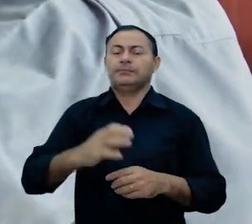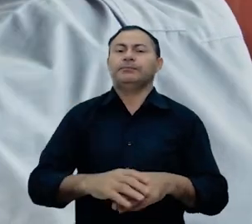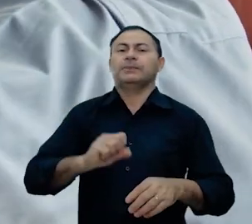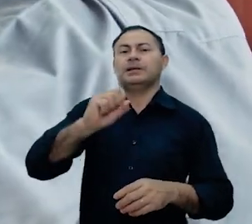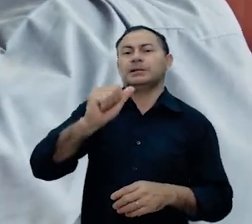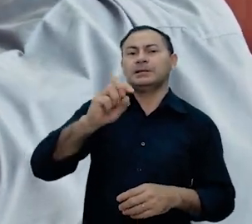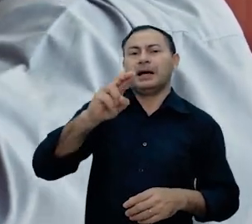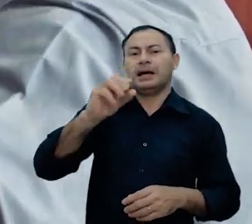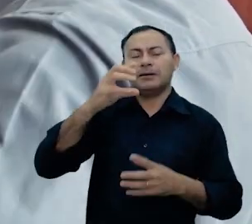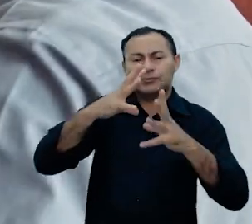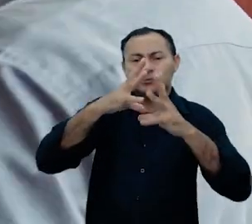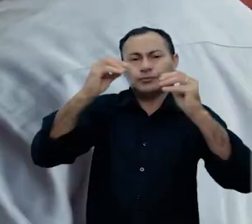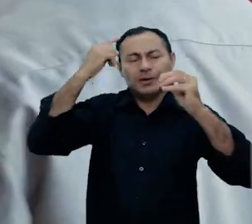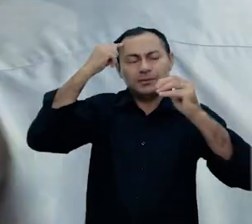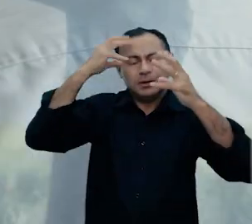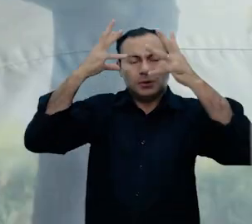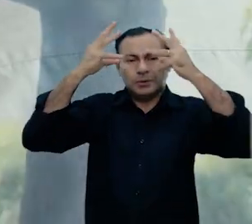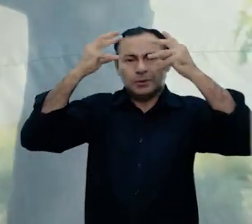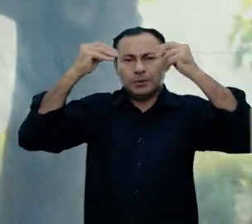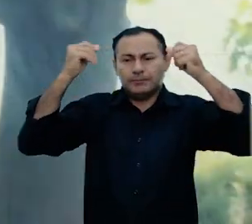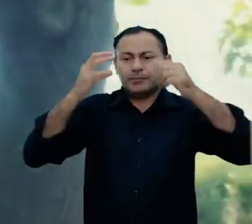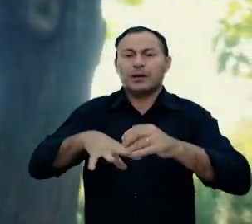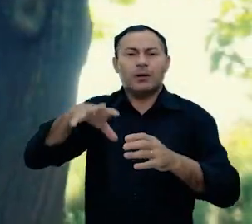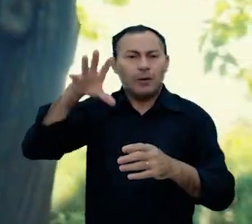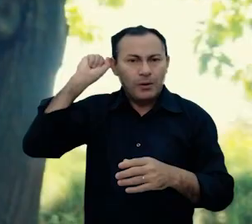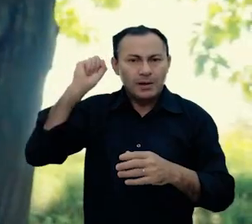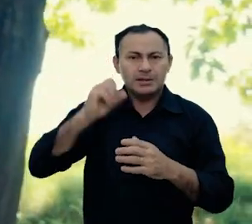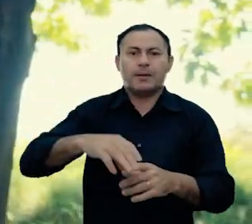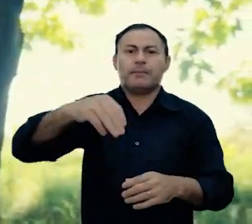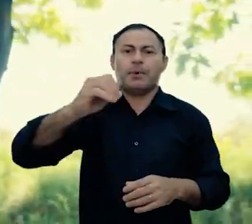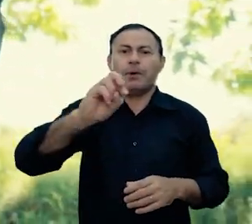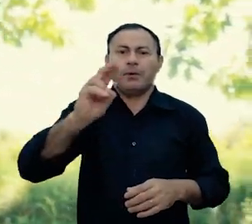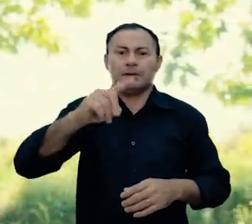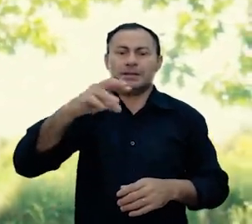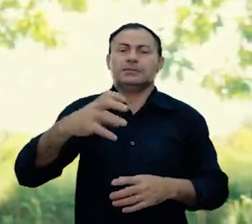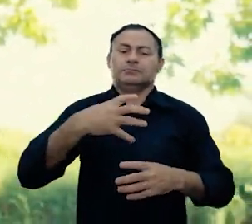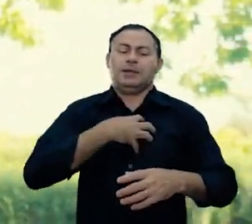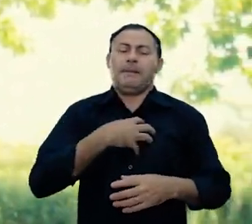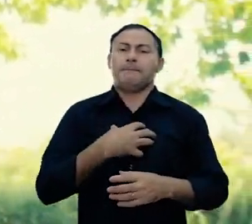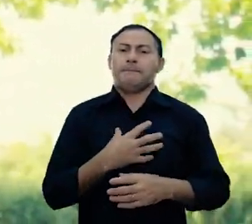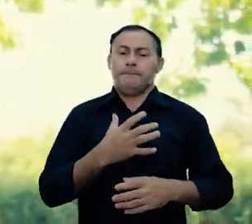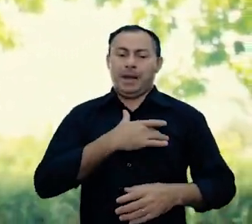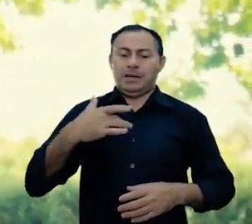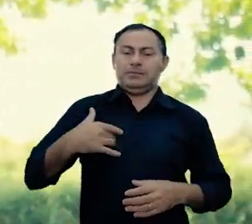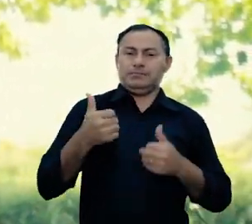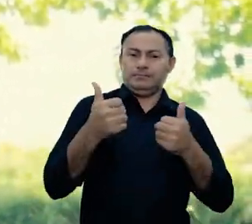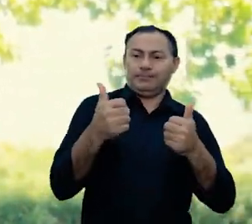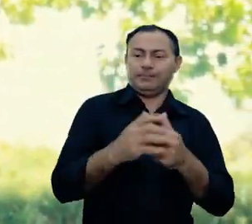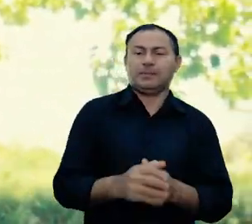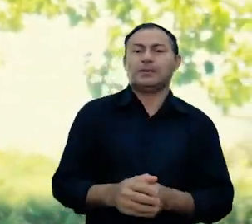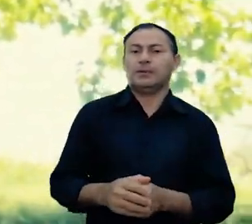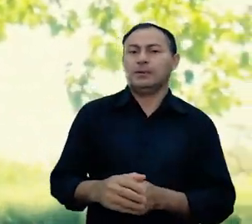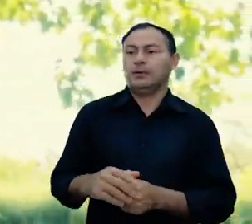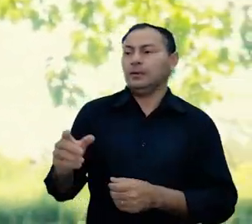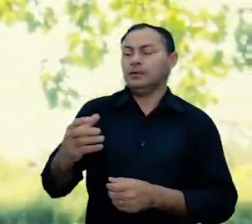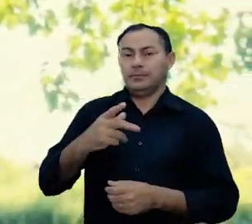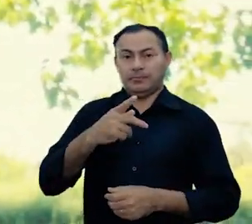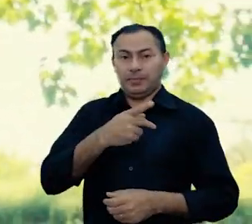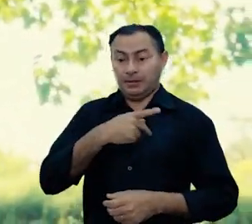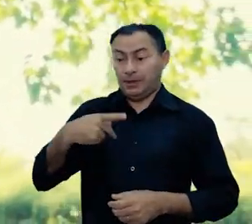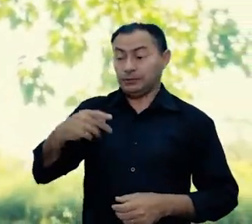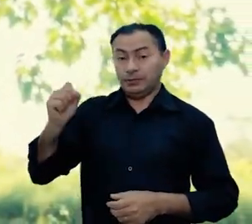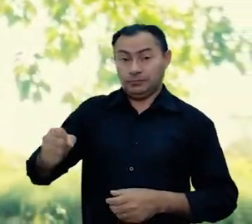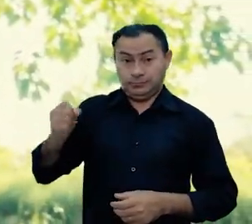sara a mente. Ouça Mozart, e você se sentirá mentalmente sadio, ele disse. Para ele, a música de Mozart